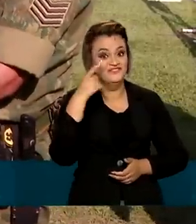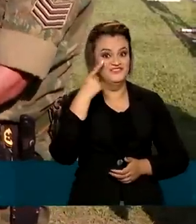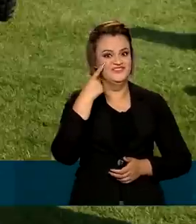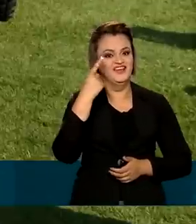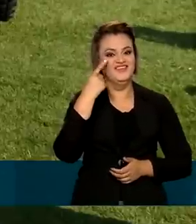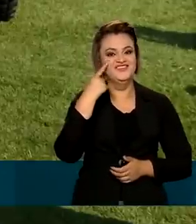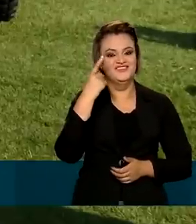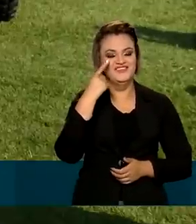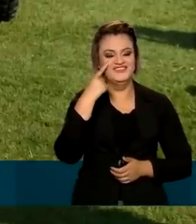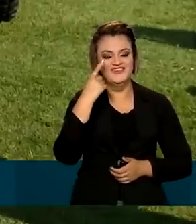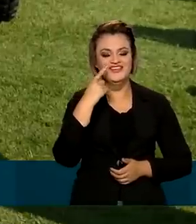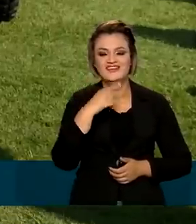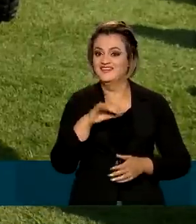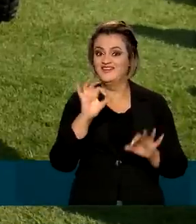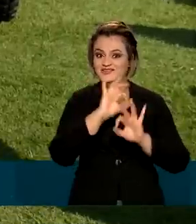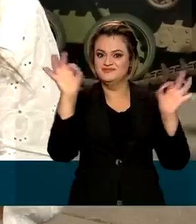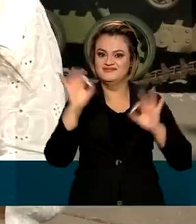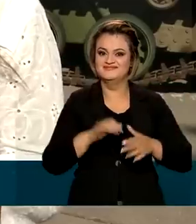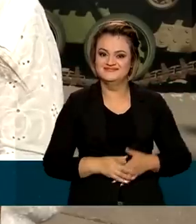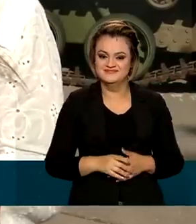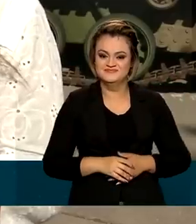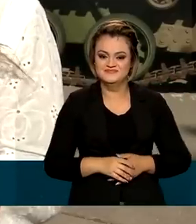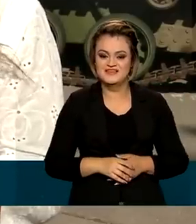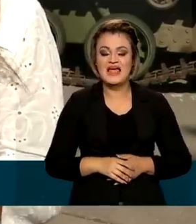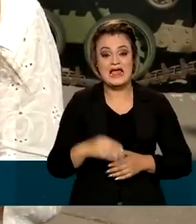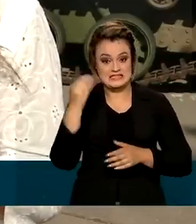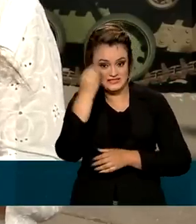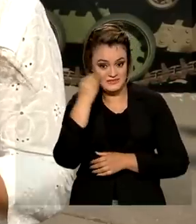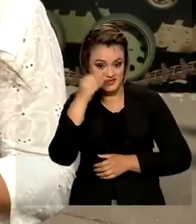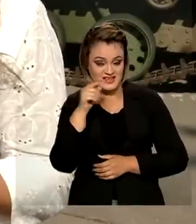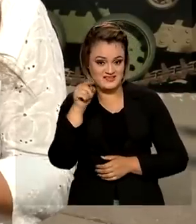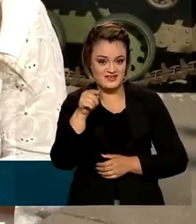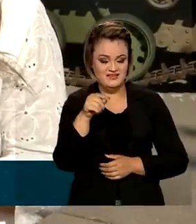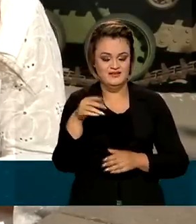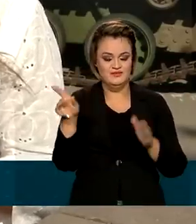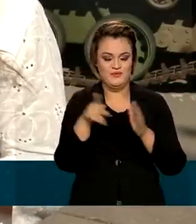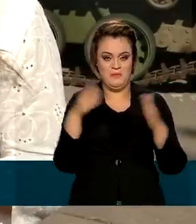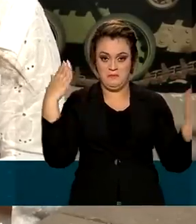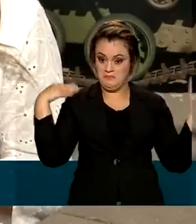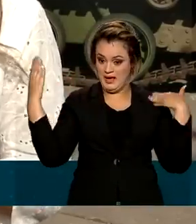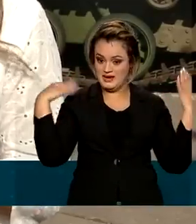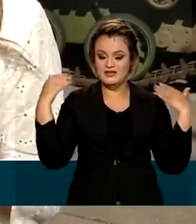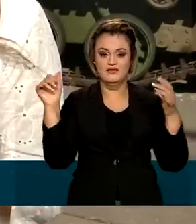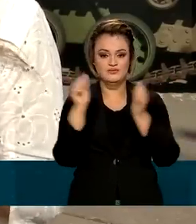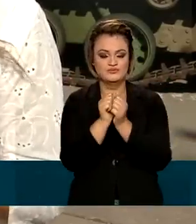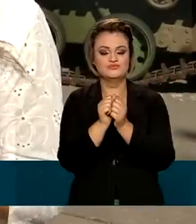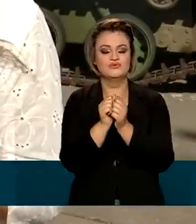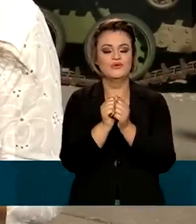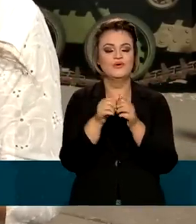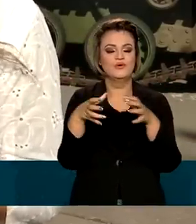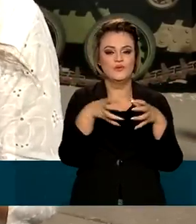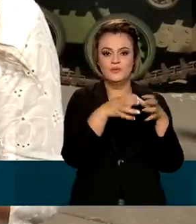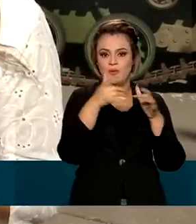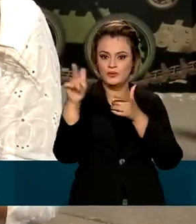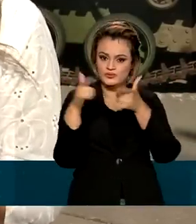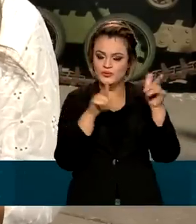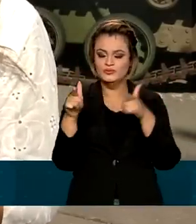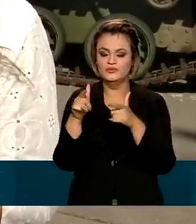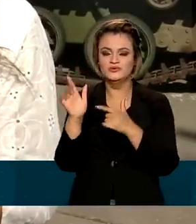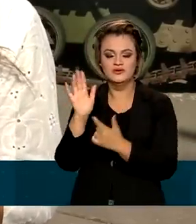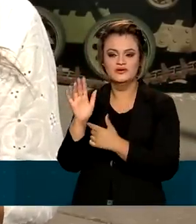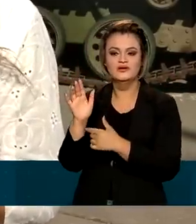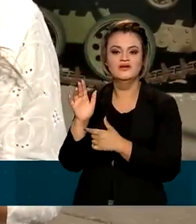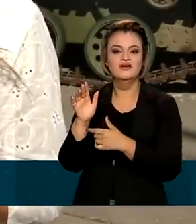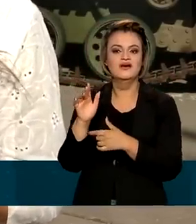vi. Eu achei incrível. A experiência é oferecida pela Marinha do Brasil em parceria com os grupos Mundo Azul, Compartilhe e